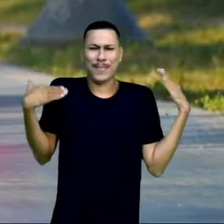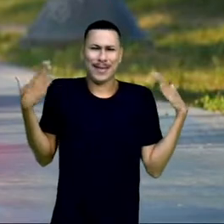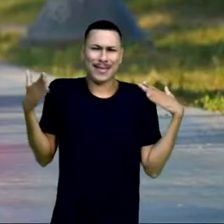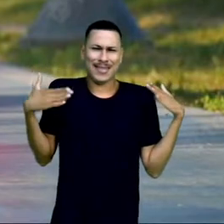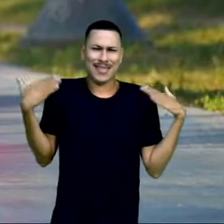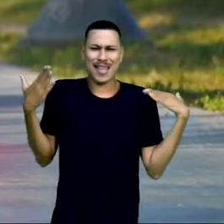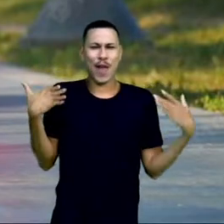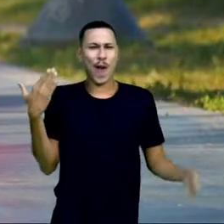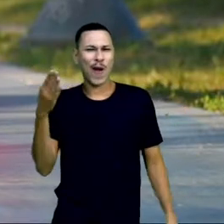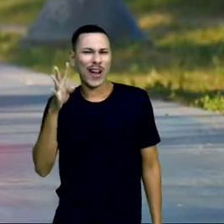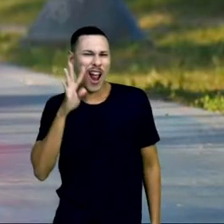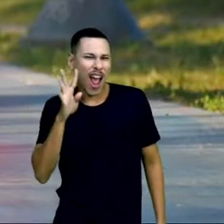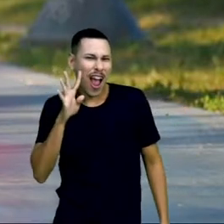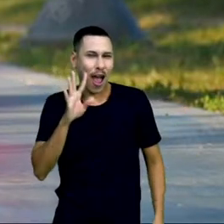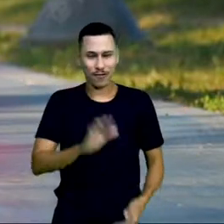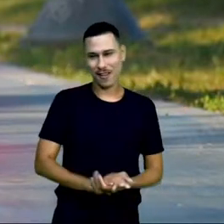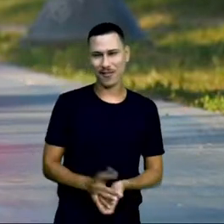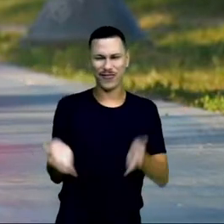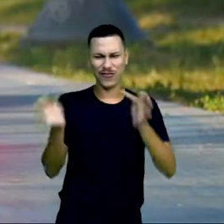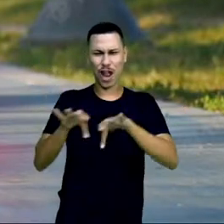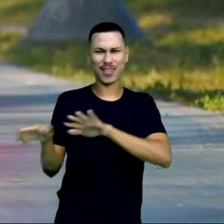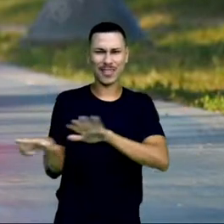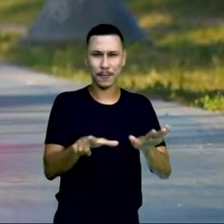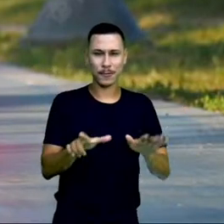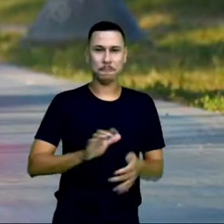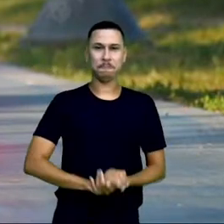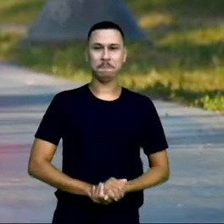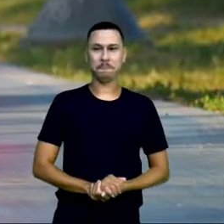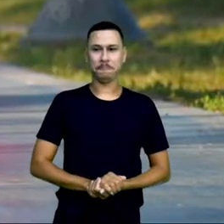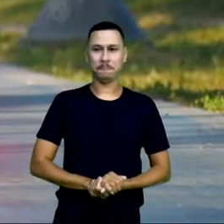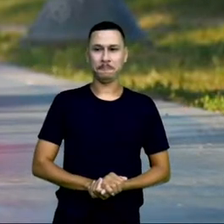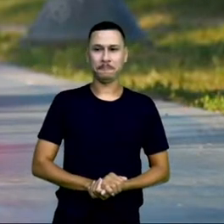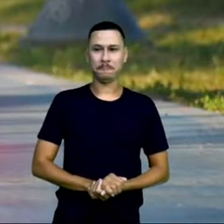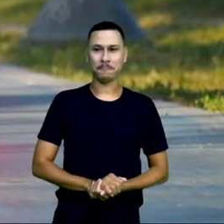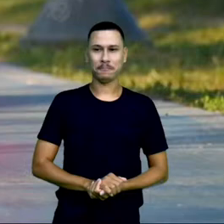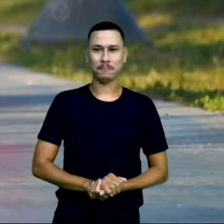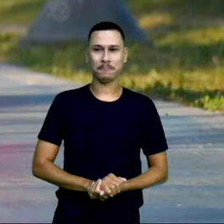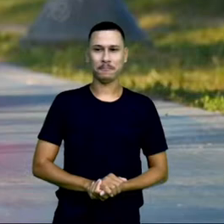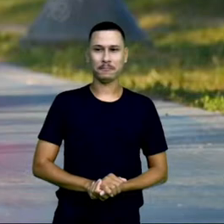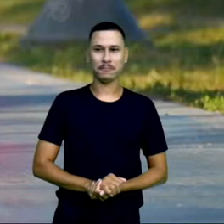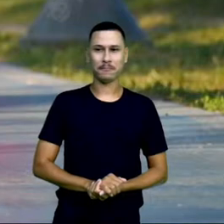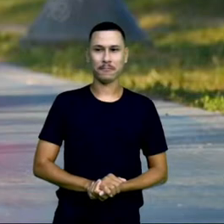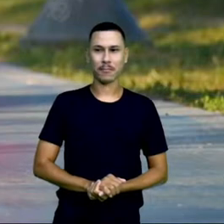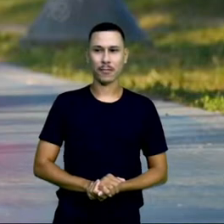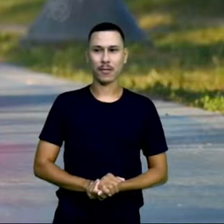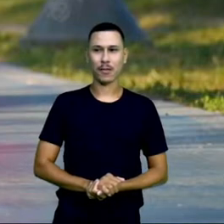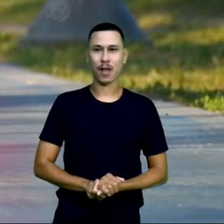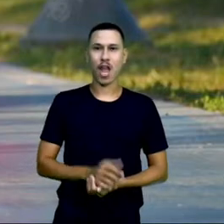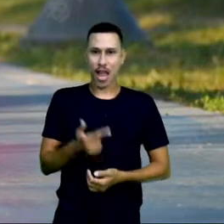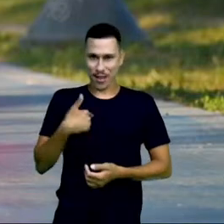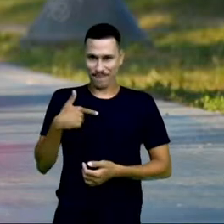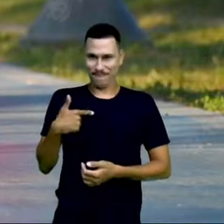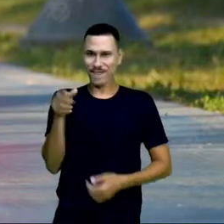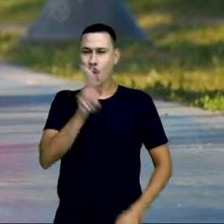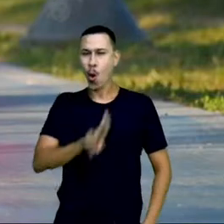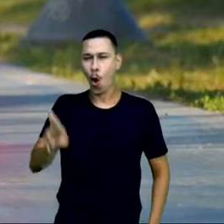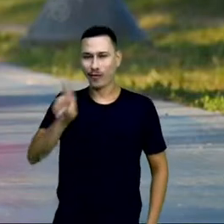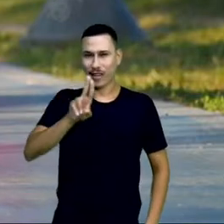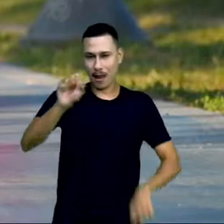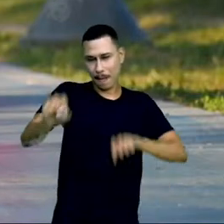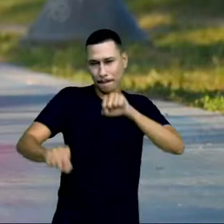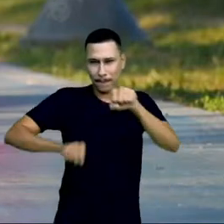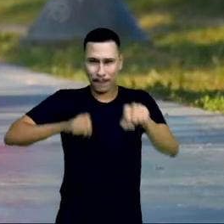comum, principalmente nos fins de semana. O que é que acontece? Eu vou usar exatamente a